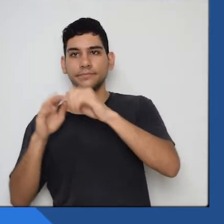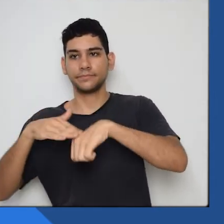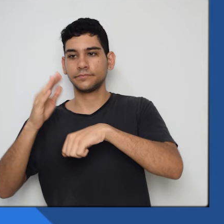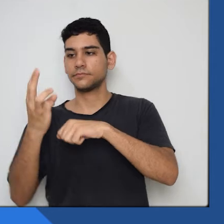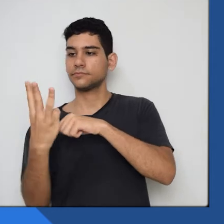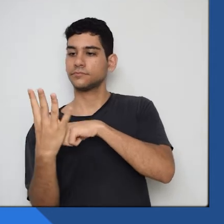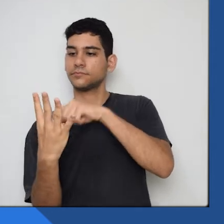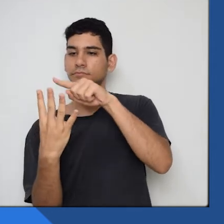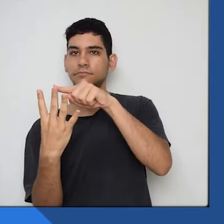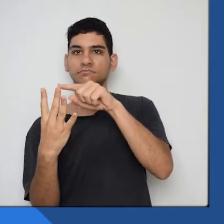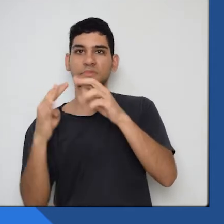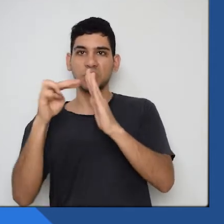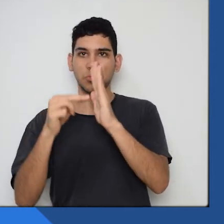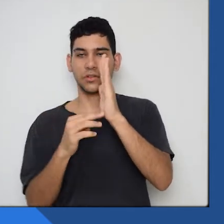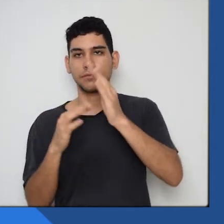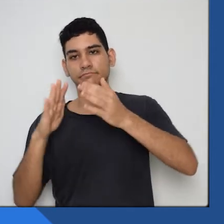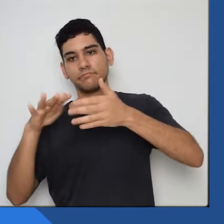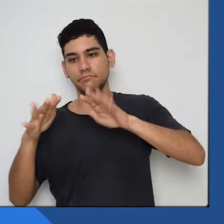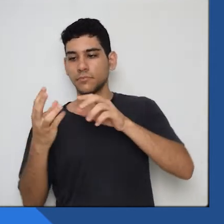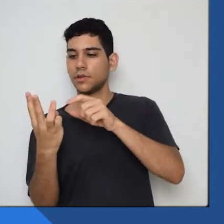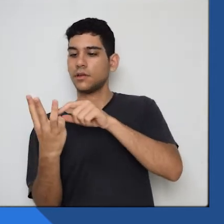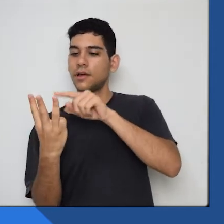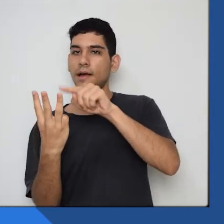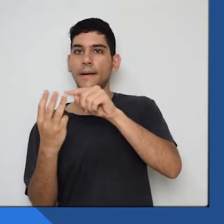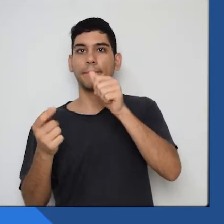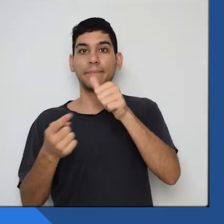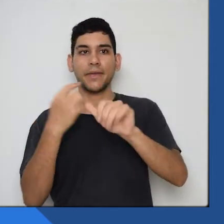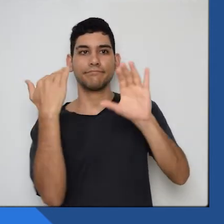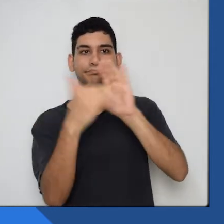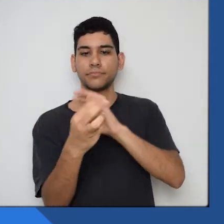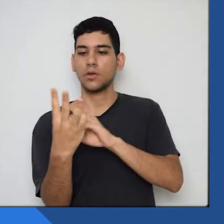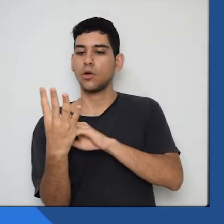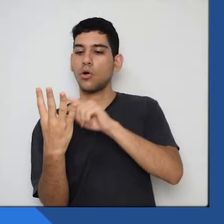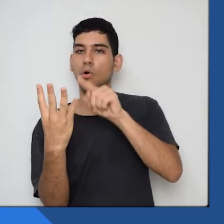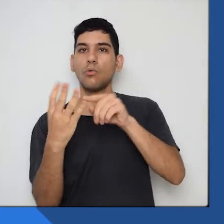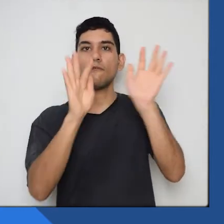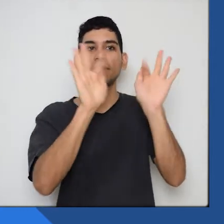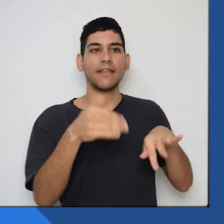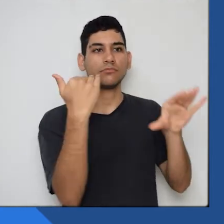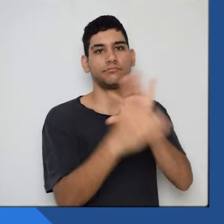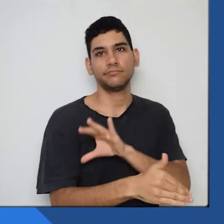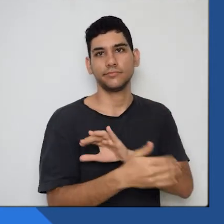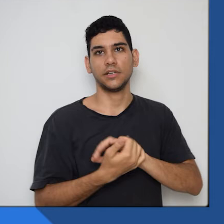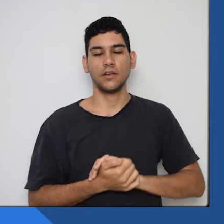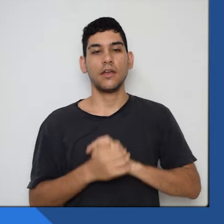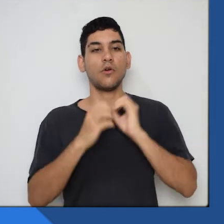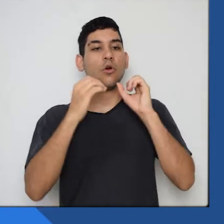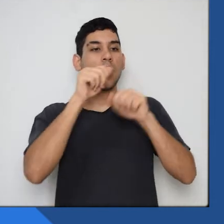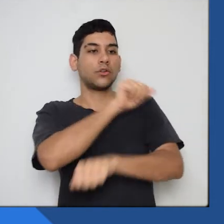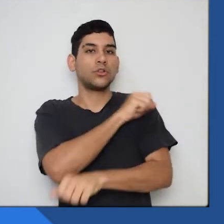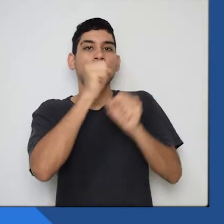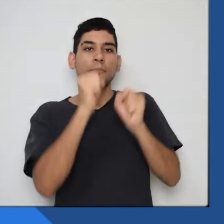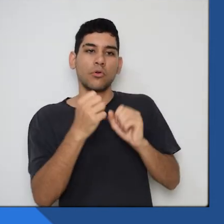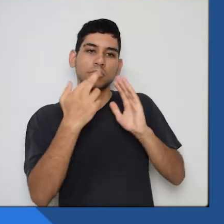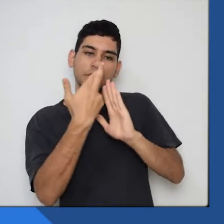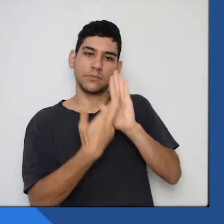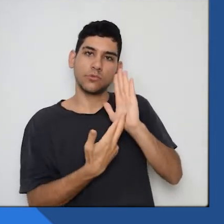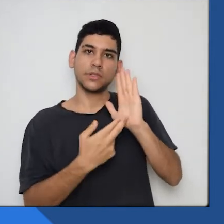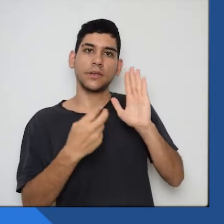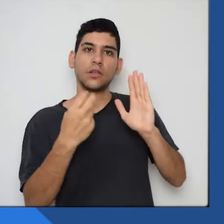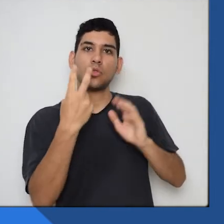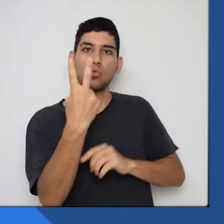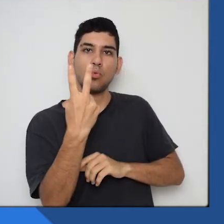mais alta, a nota média, a primeira tentativa e a última tentativa. Nesse caso, o estudante pode